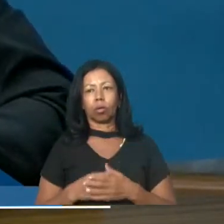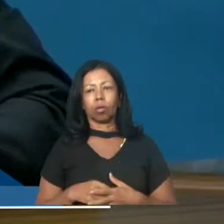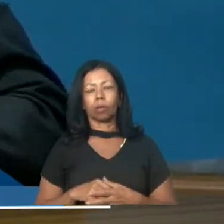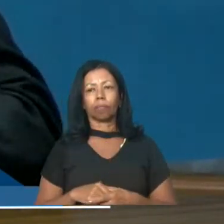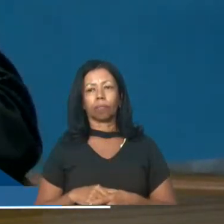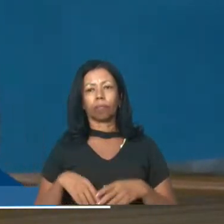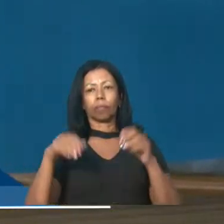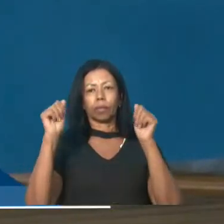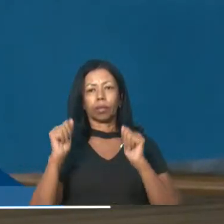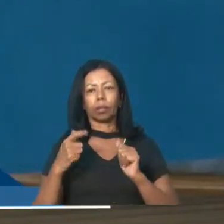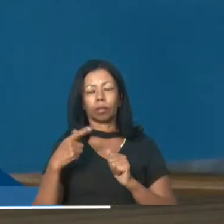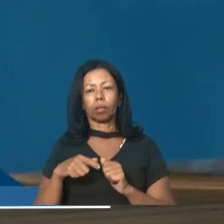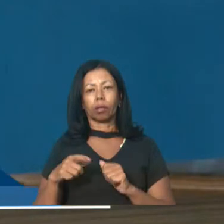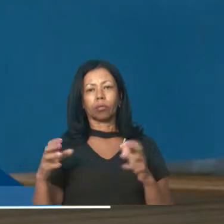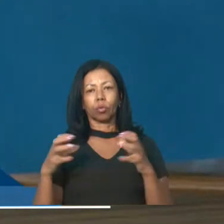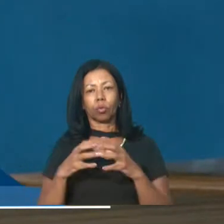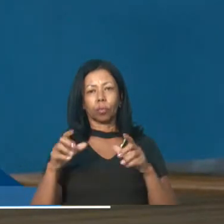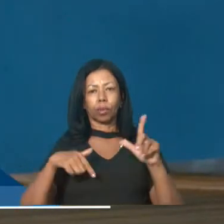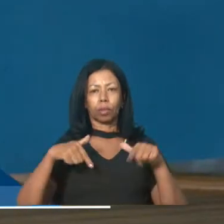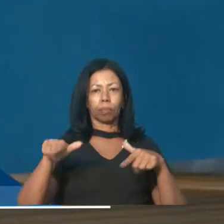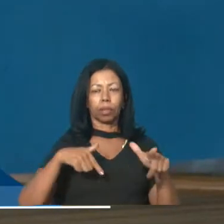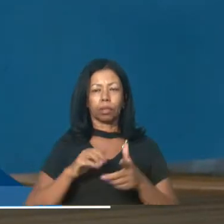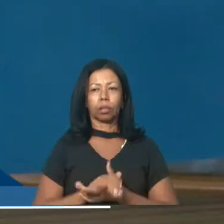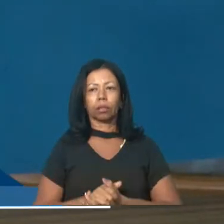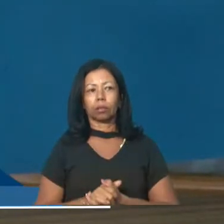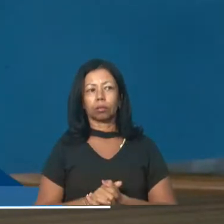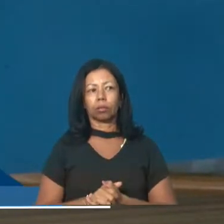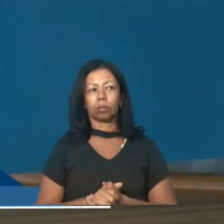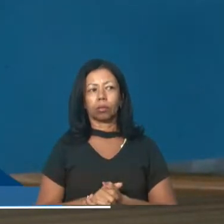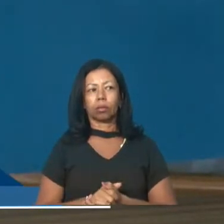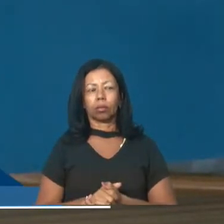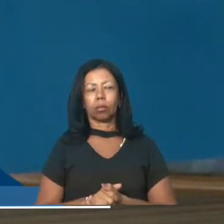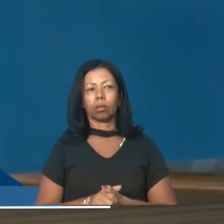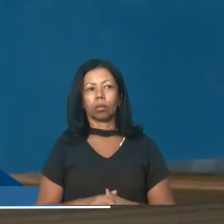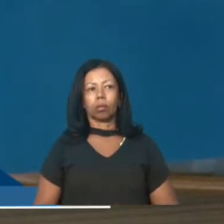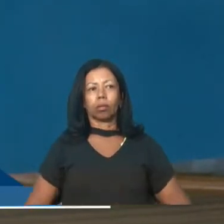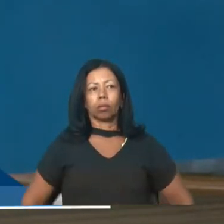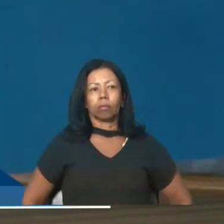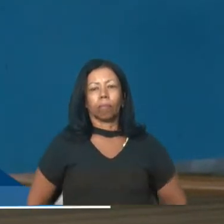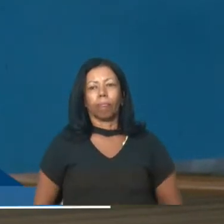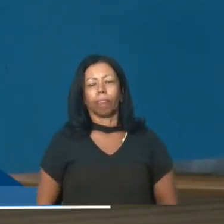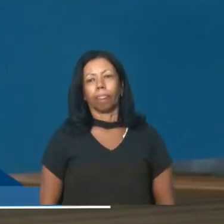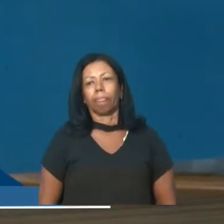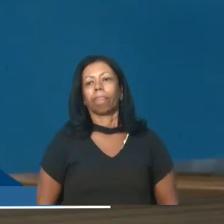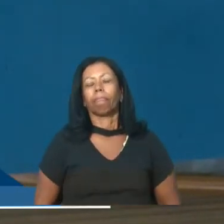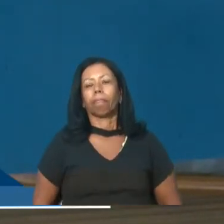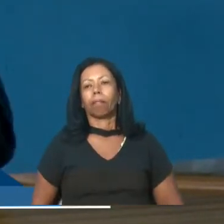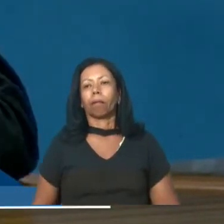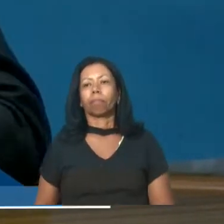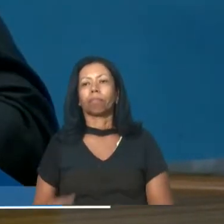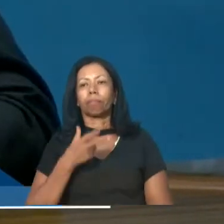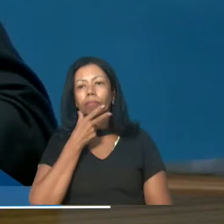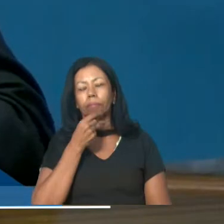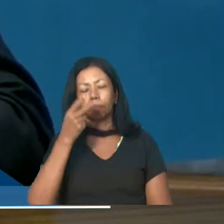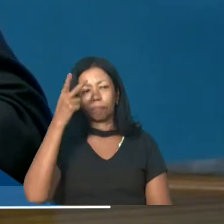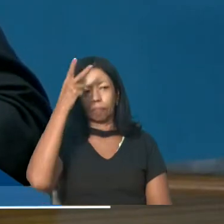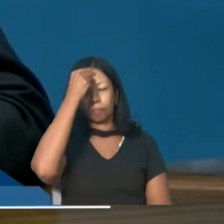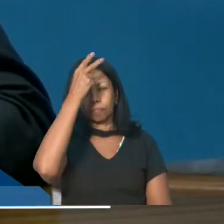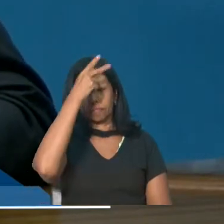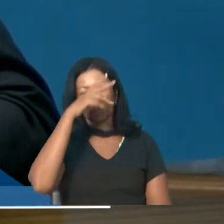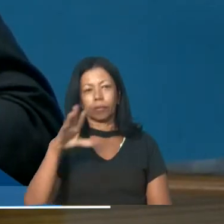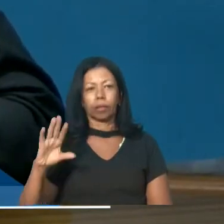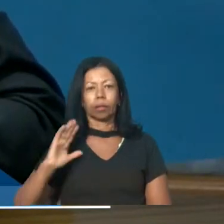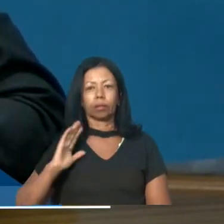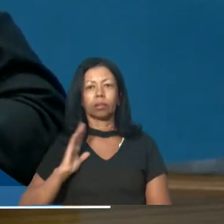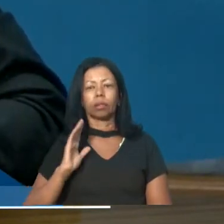eu vi lá em mutirão trabalhando. Então, assim, o prefeito da cidade não tem empatia por ninguém, muito menos pelo parlamento. Por